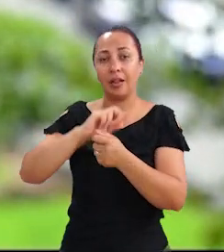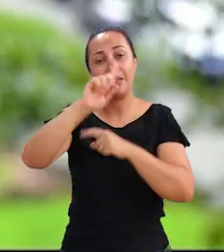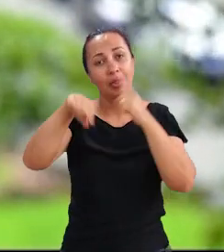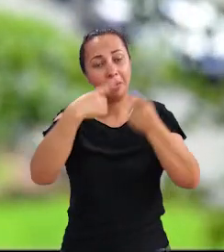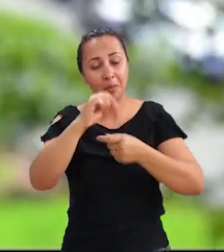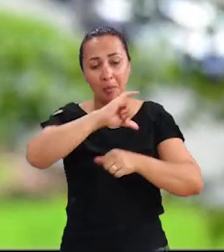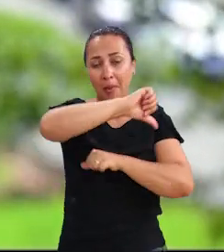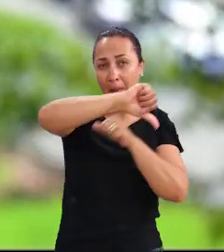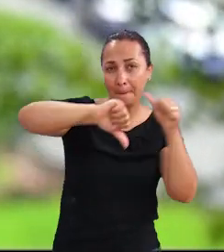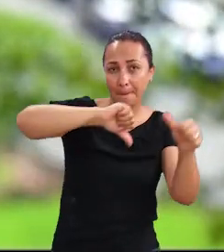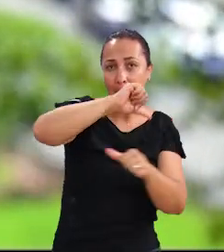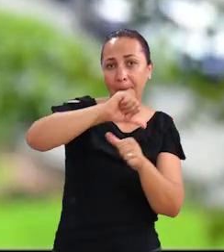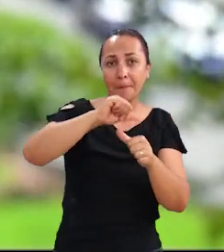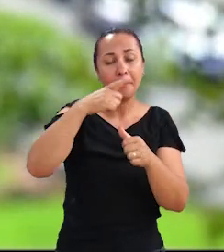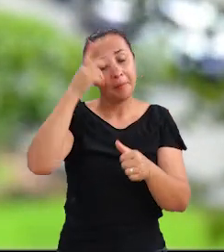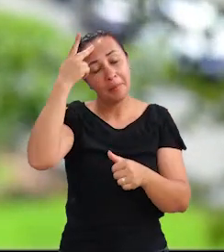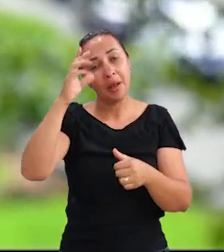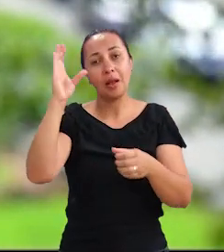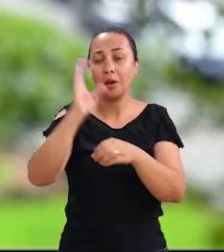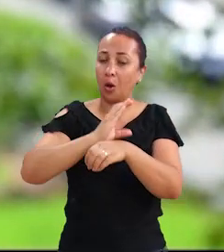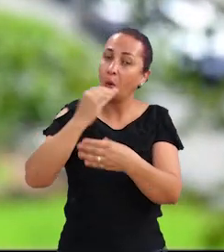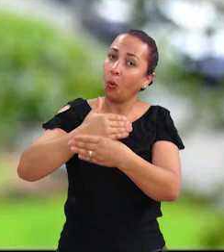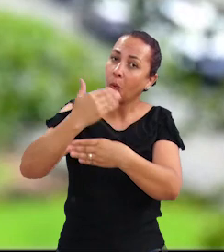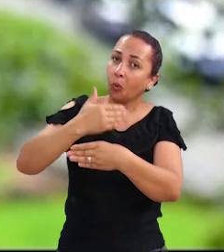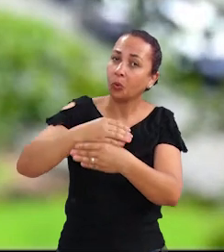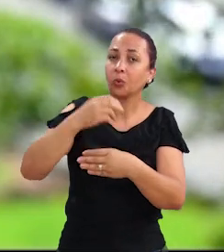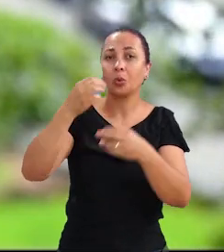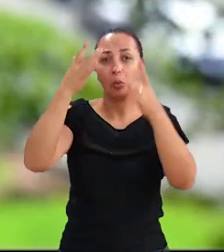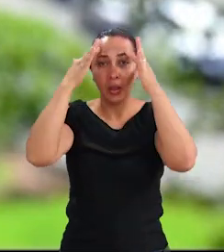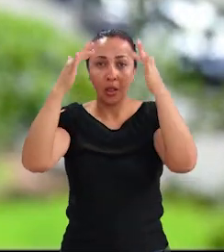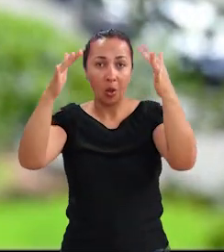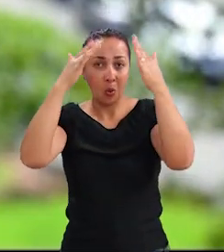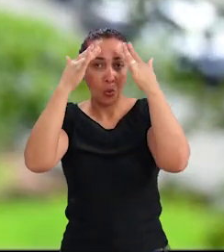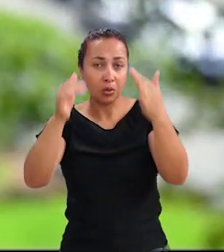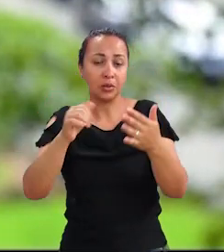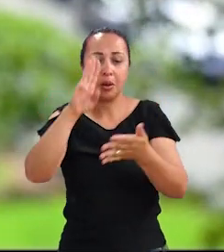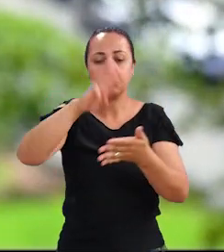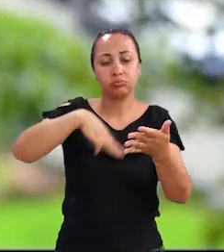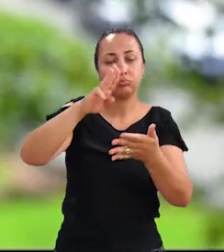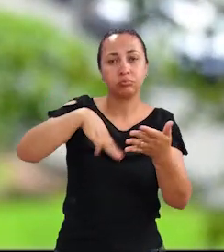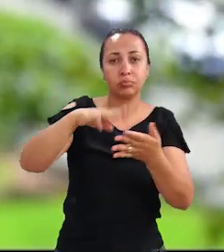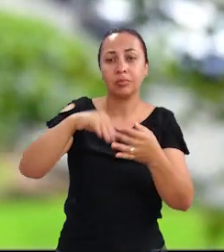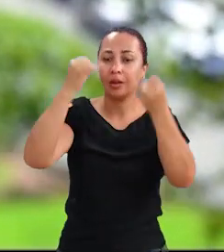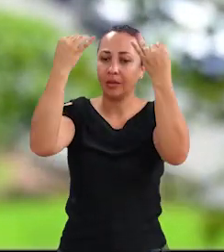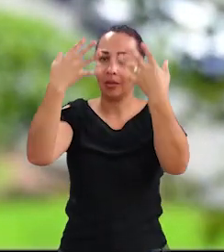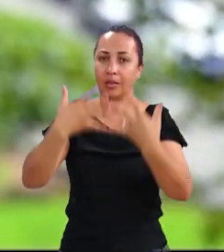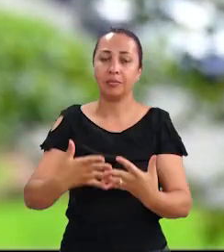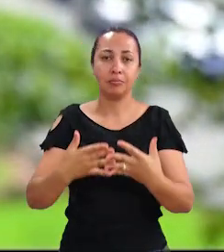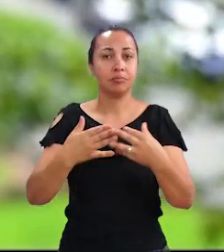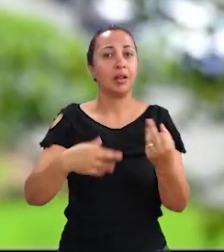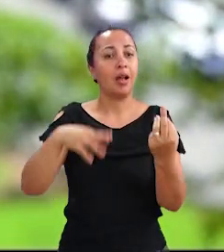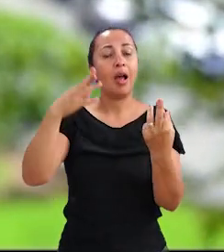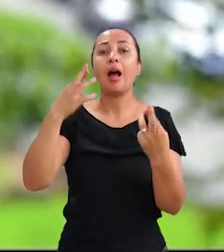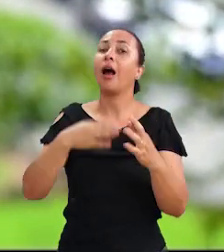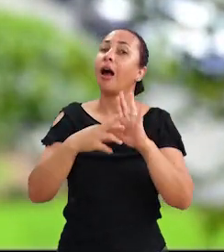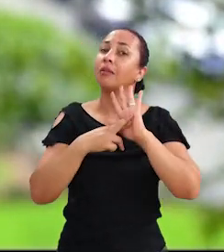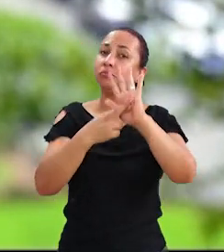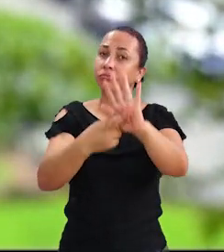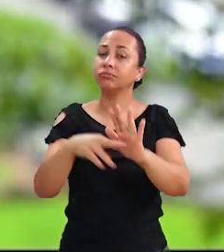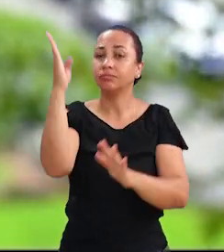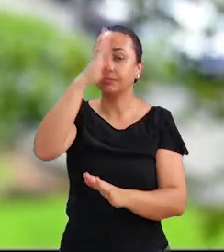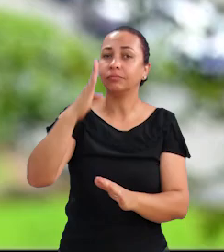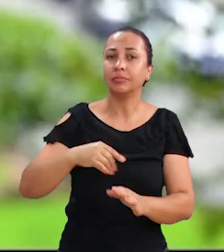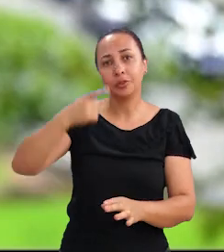da codificação, para que a gente chegue a construir uma teoria, um modelo teórico-metodológico que explique a representação do